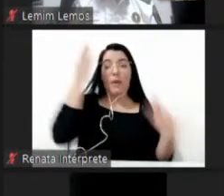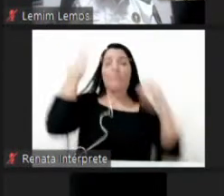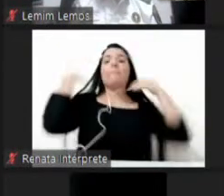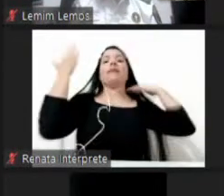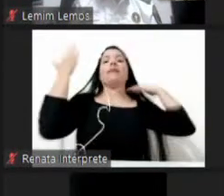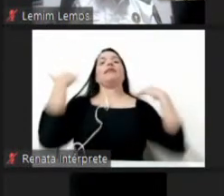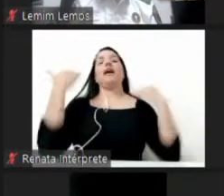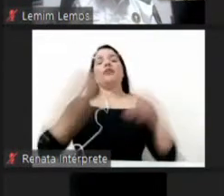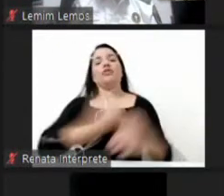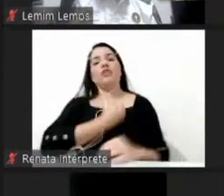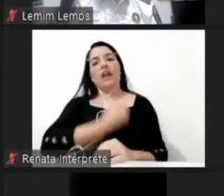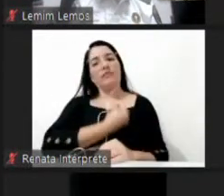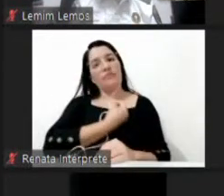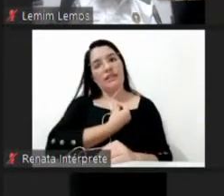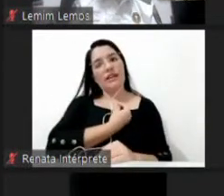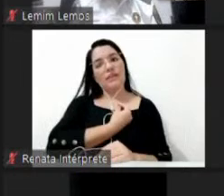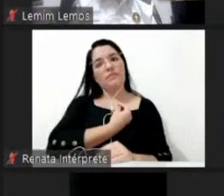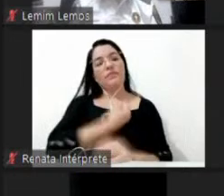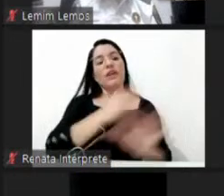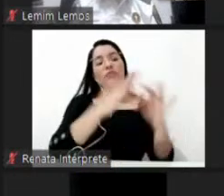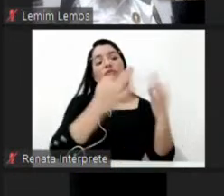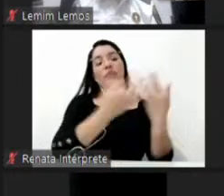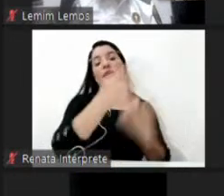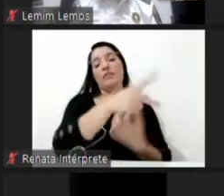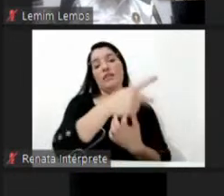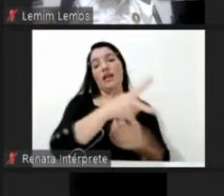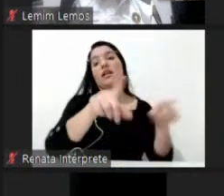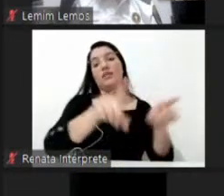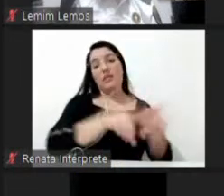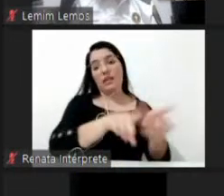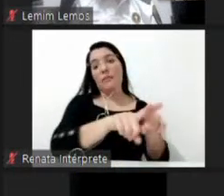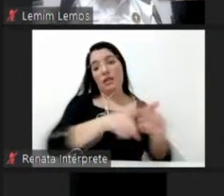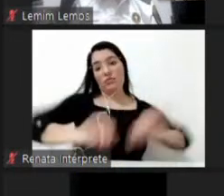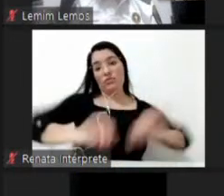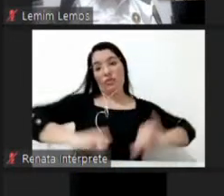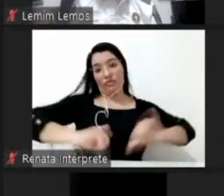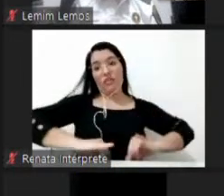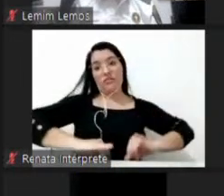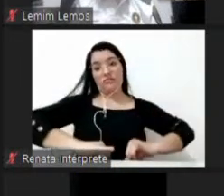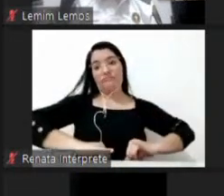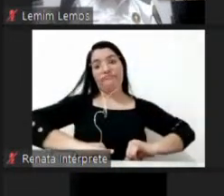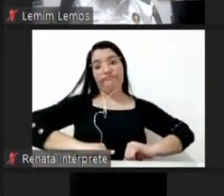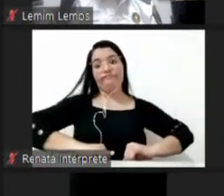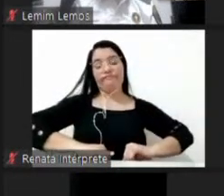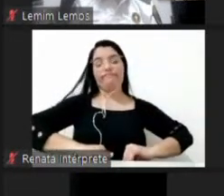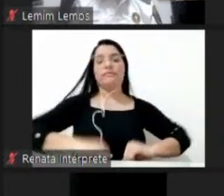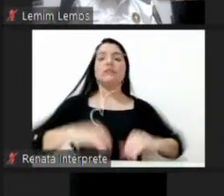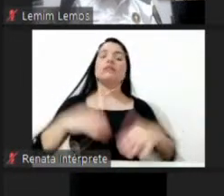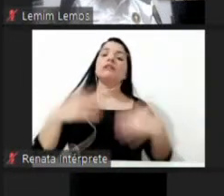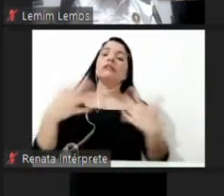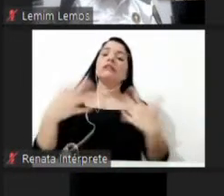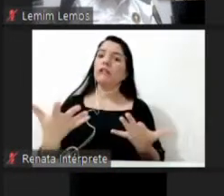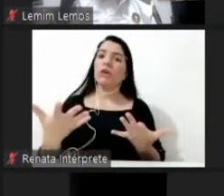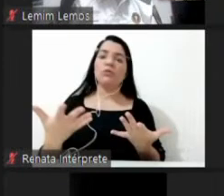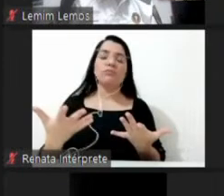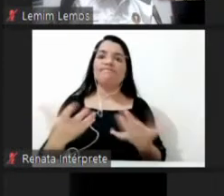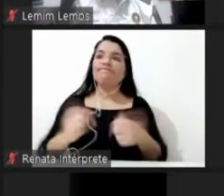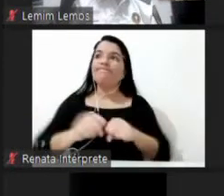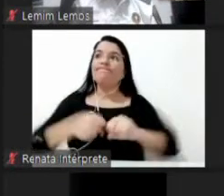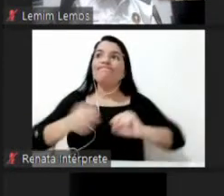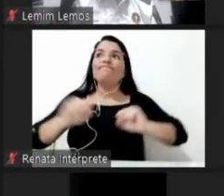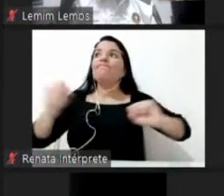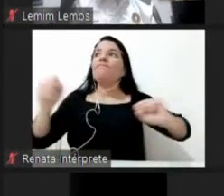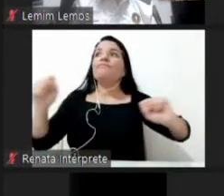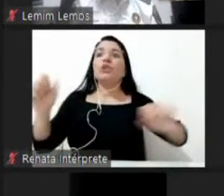pessoas sofrer, e também estão em sofrimento. Então, a grandiosidade de todas essas pessoas,